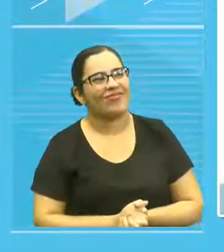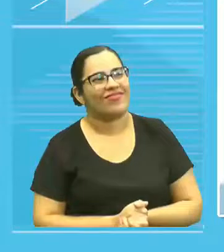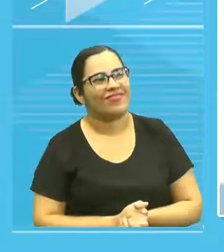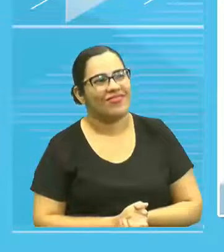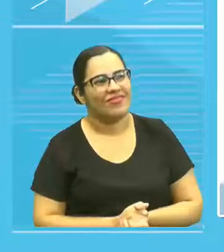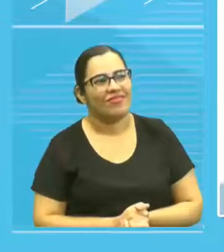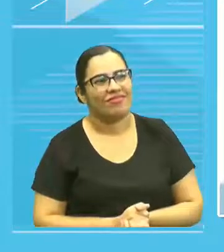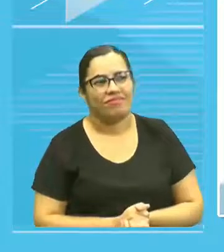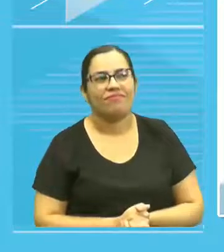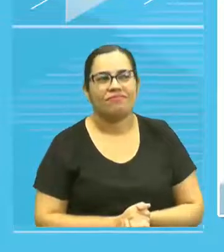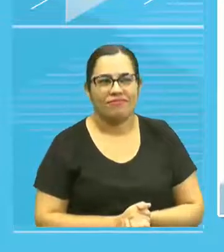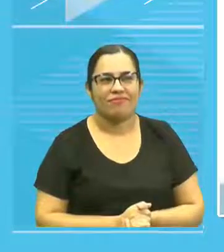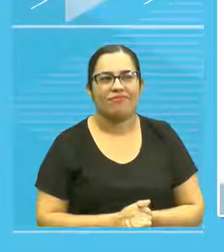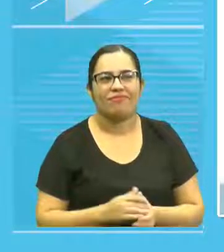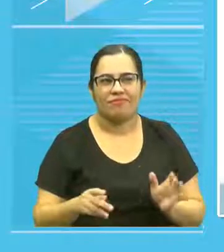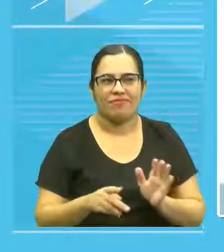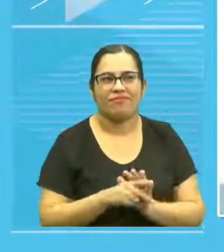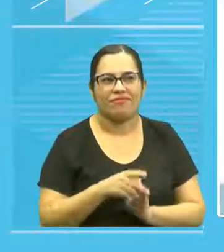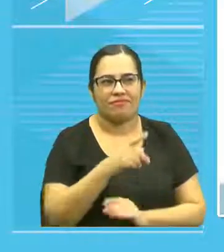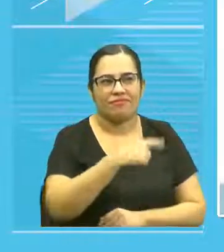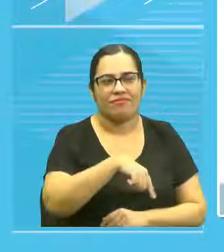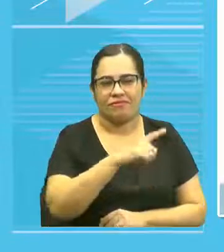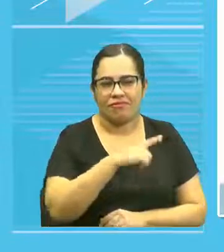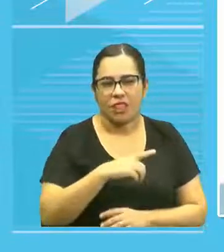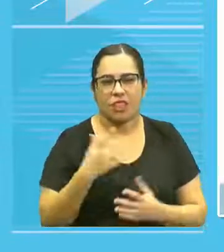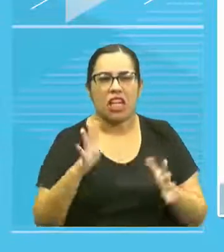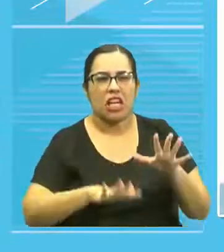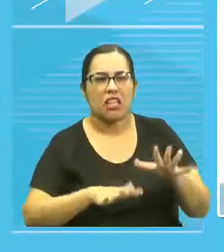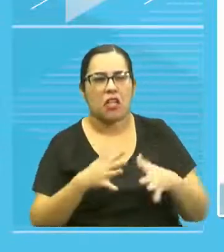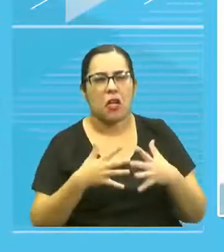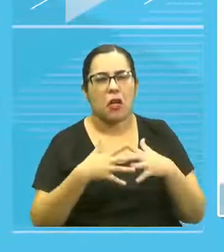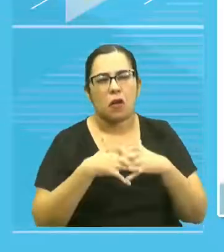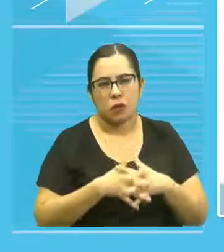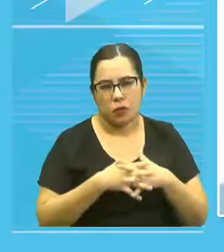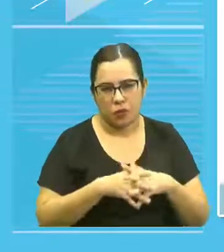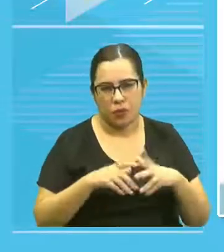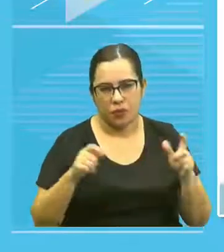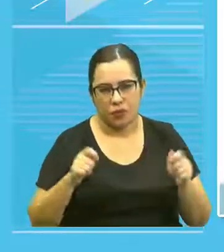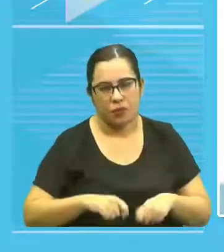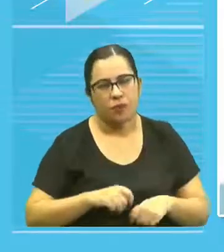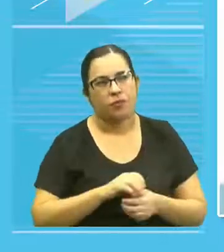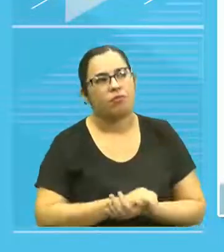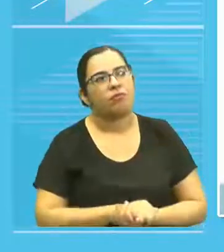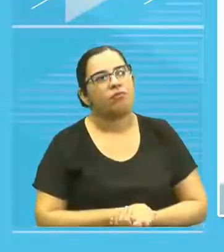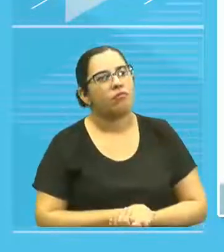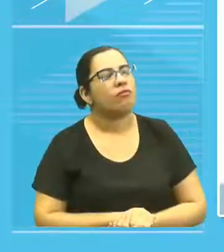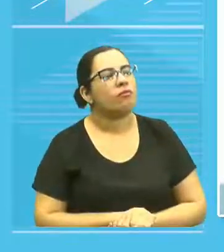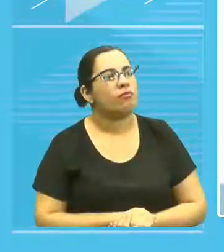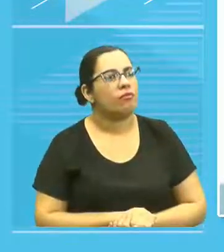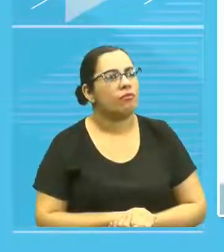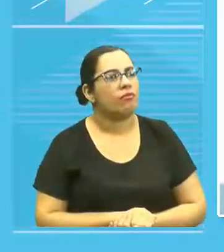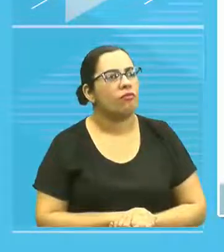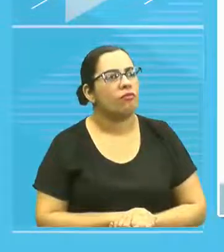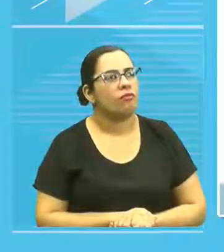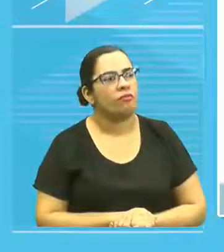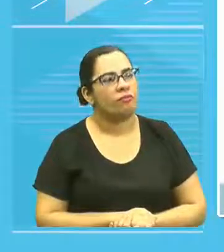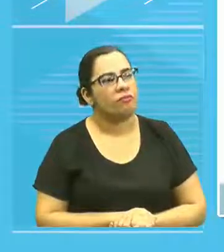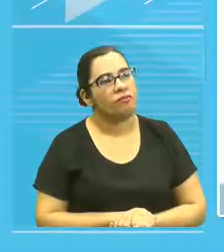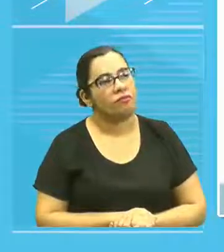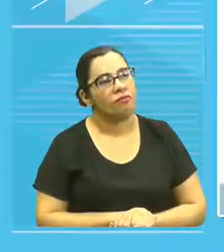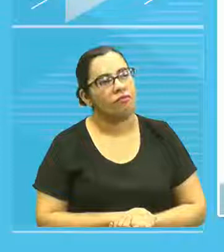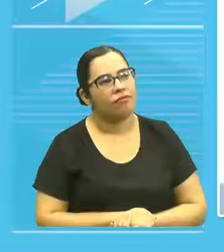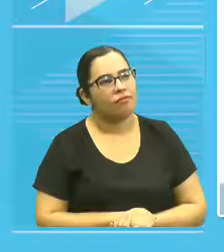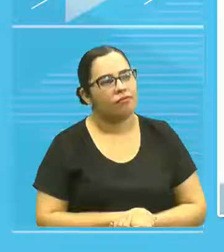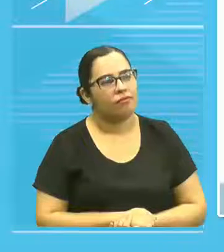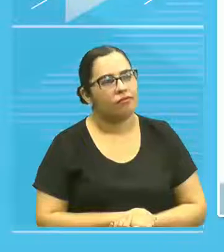também foi um exemplo de paronomásia aí que a gente pode confundir dentro do texto e eu vou te deletar se